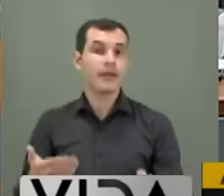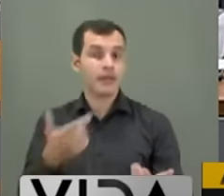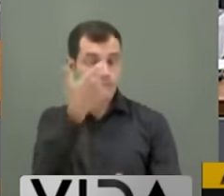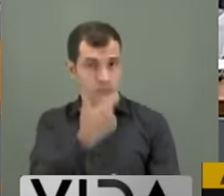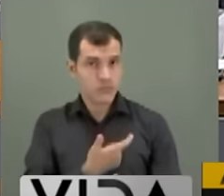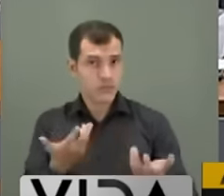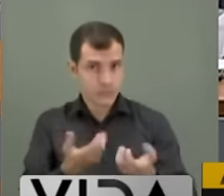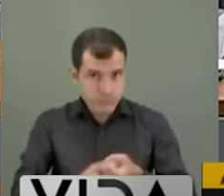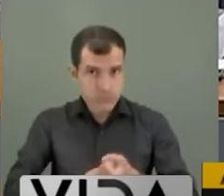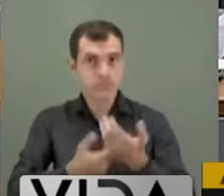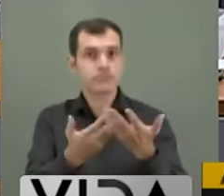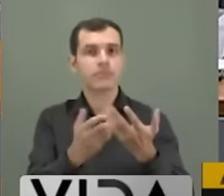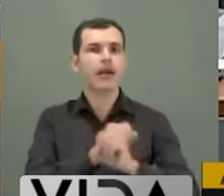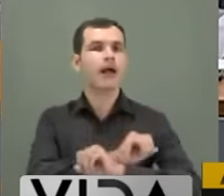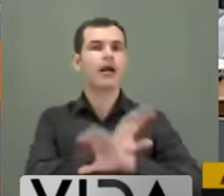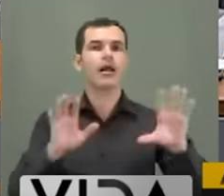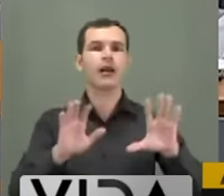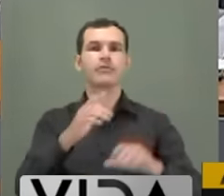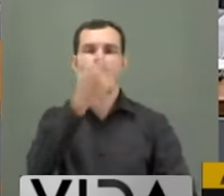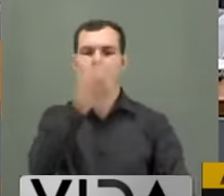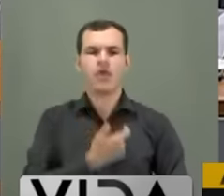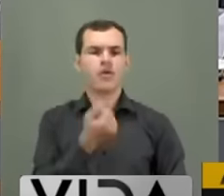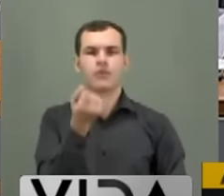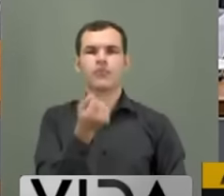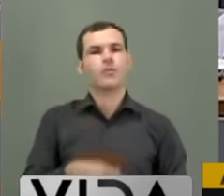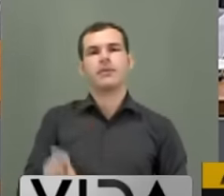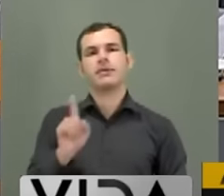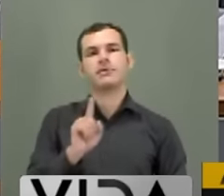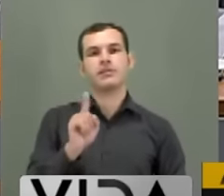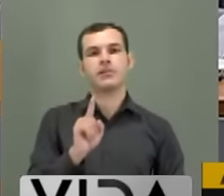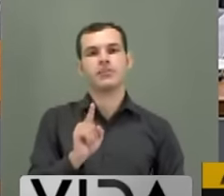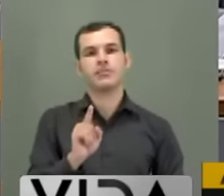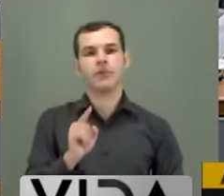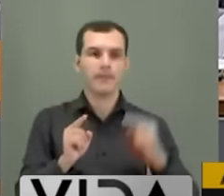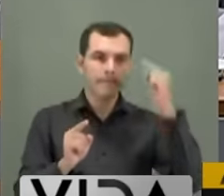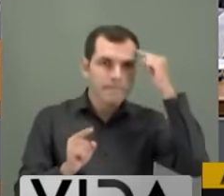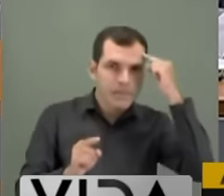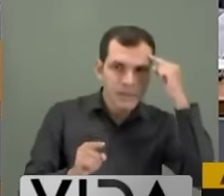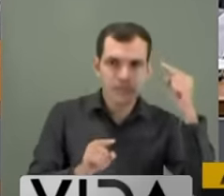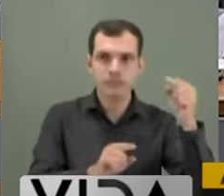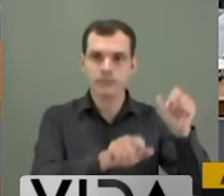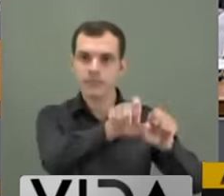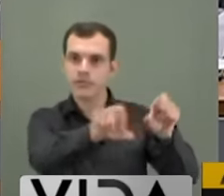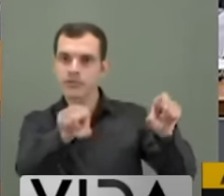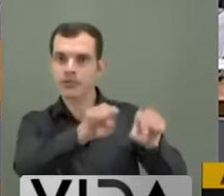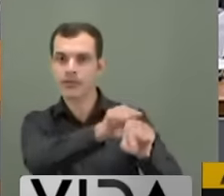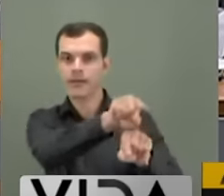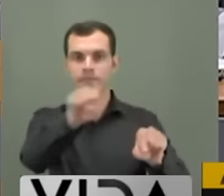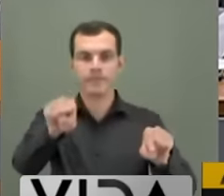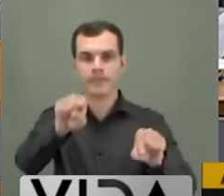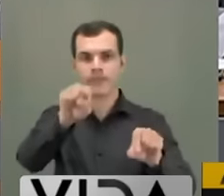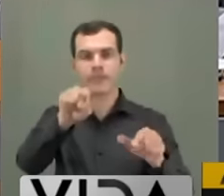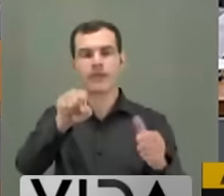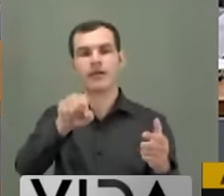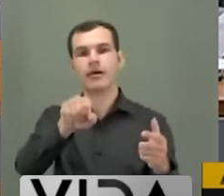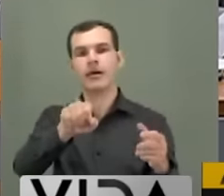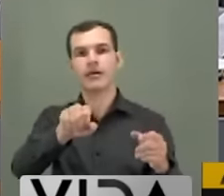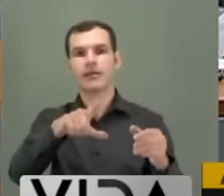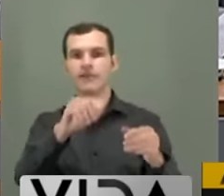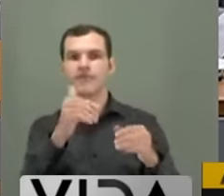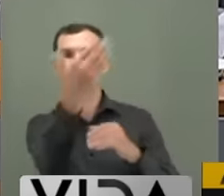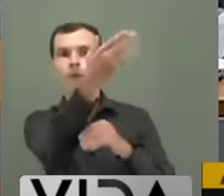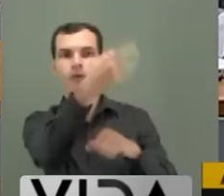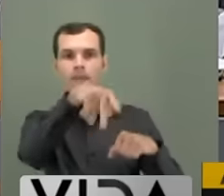muito clara, dizer que eu não preciso concordar com o que pensam aqueles que estão, inclusive, na condição que está fora do